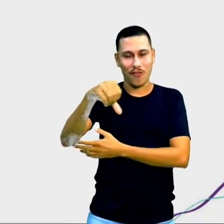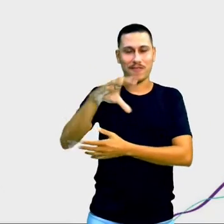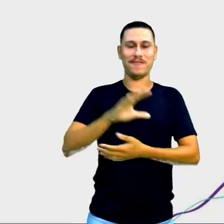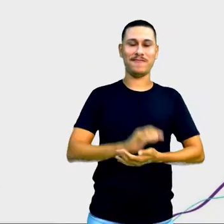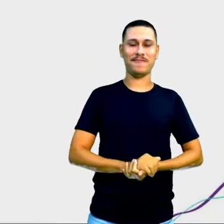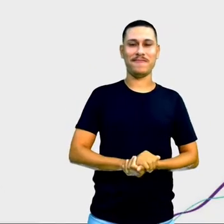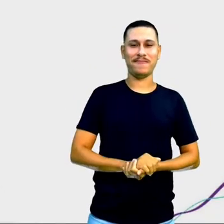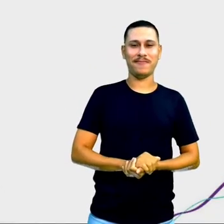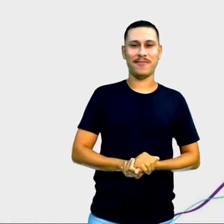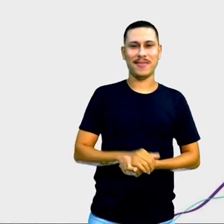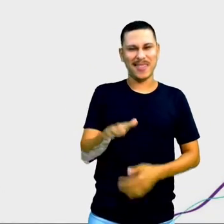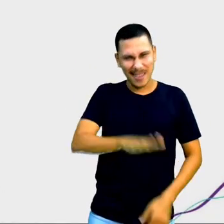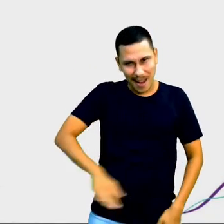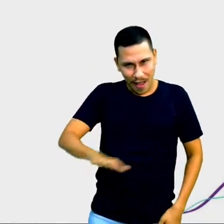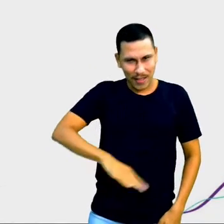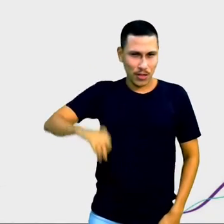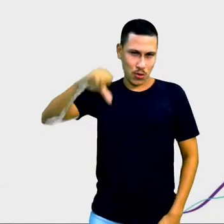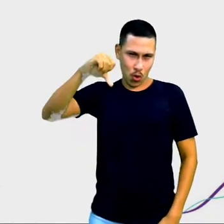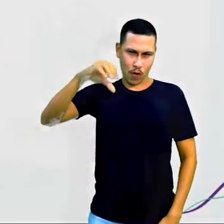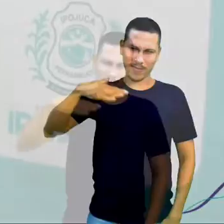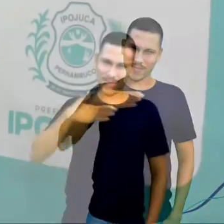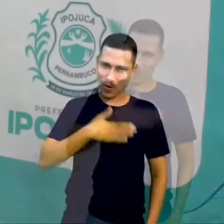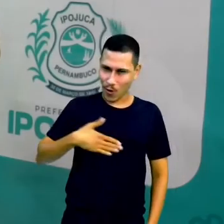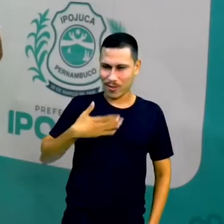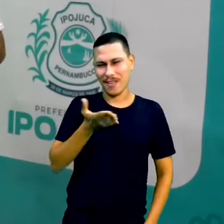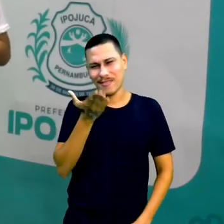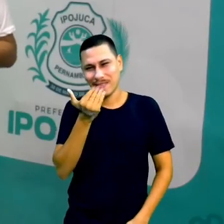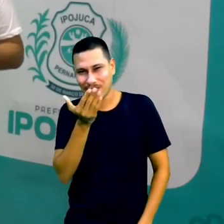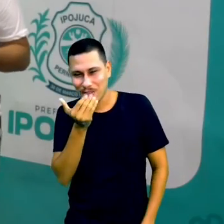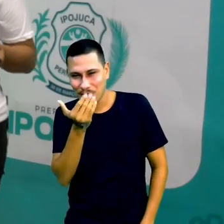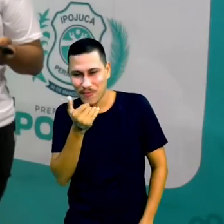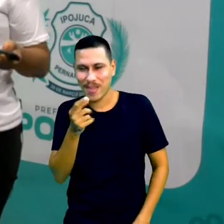9. 9 crianças gostam de comer